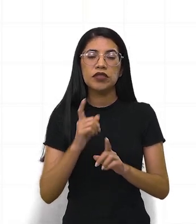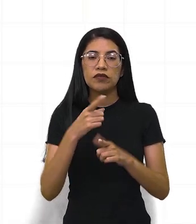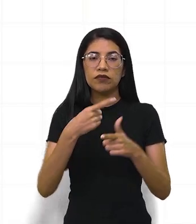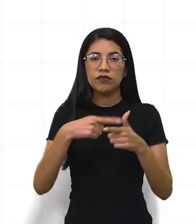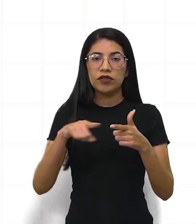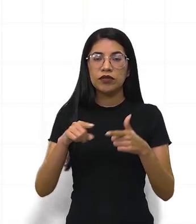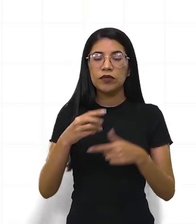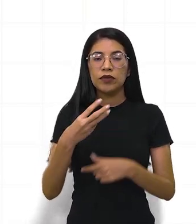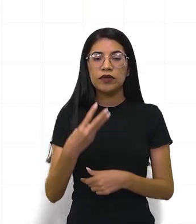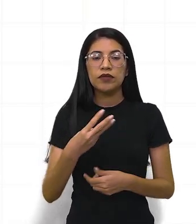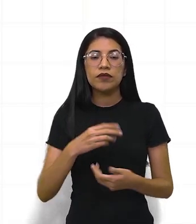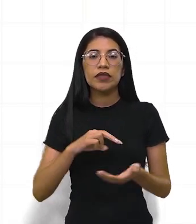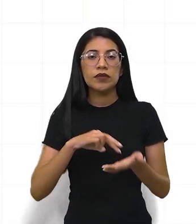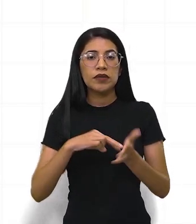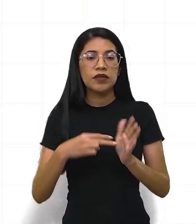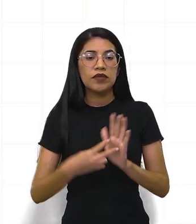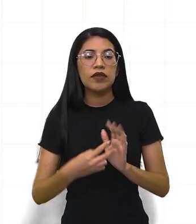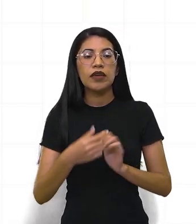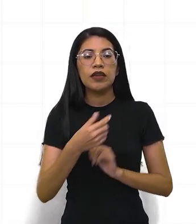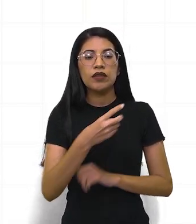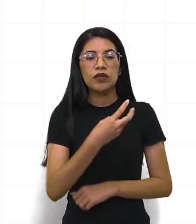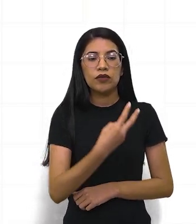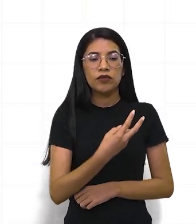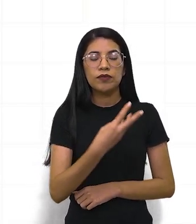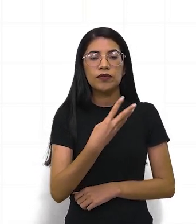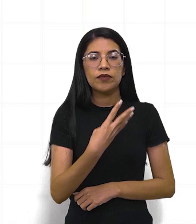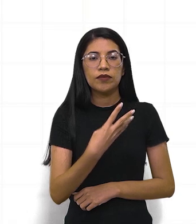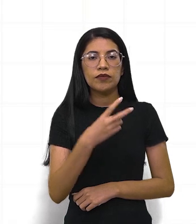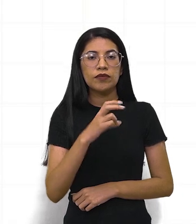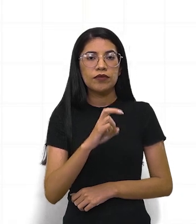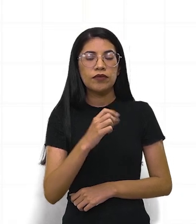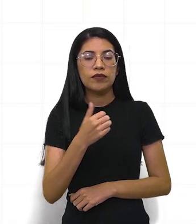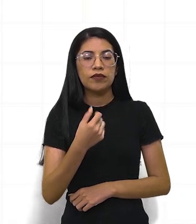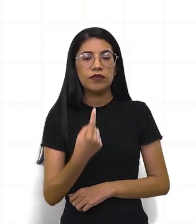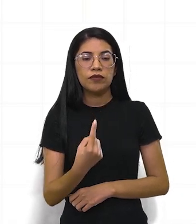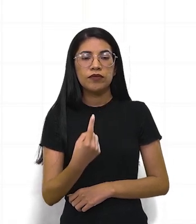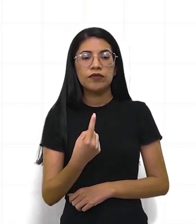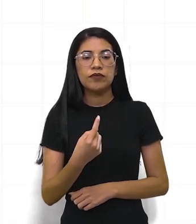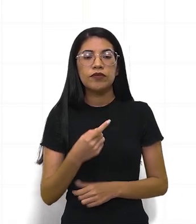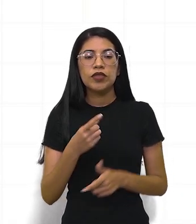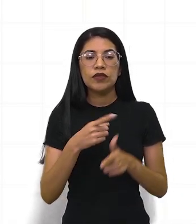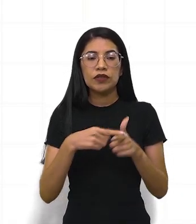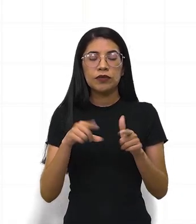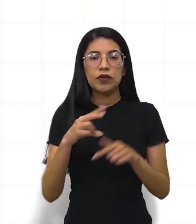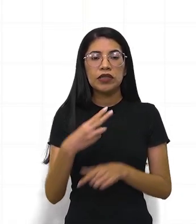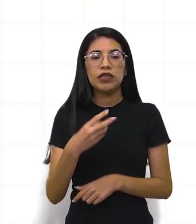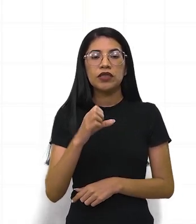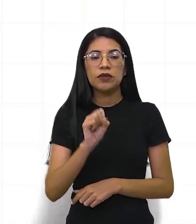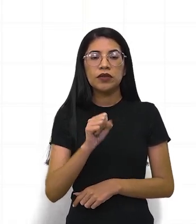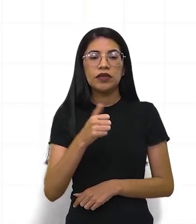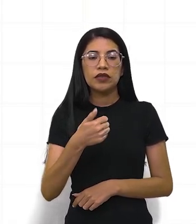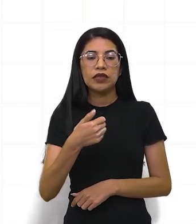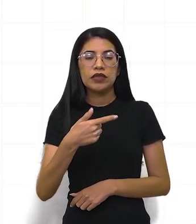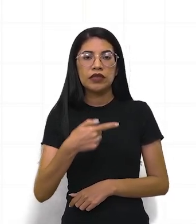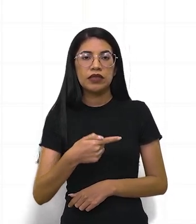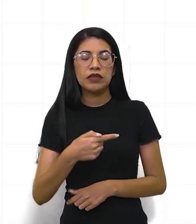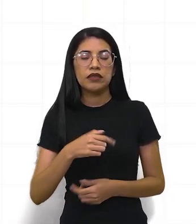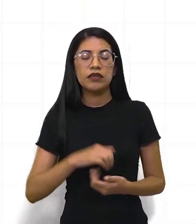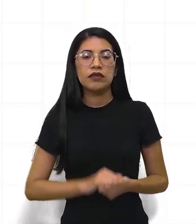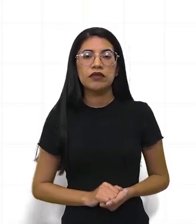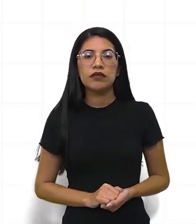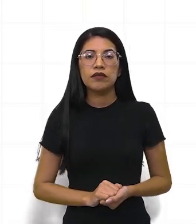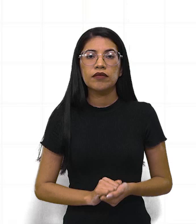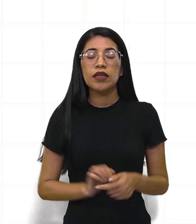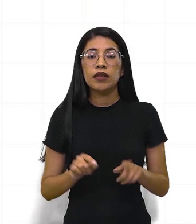3 é divisor de 2.451. Da mesma forma, nós temos aqui, ó,